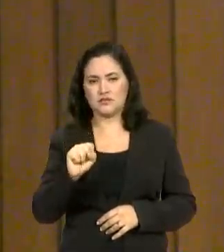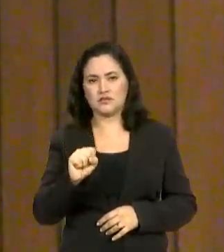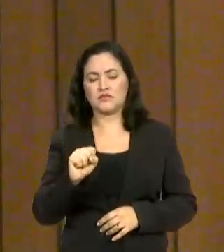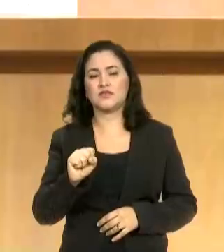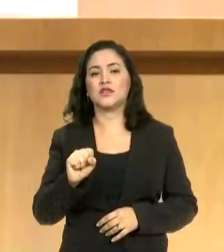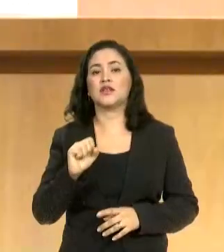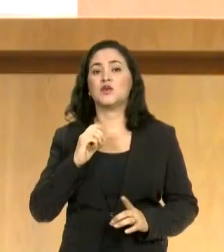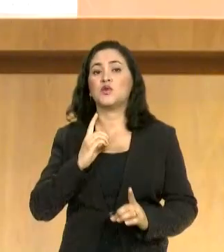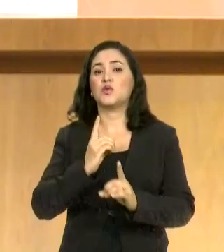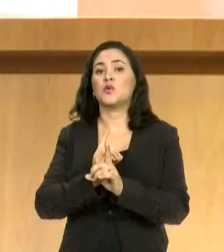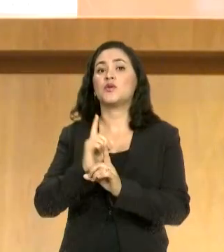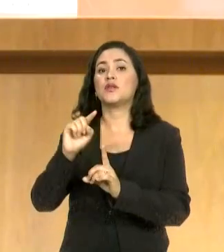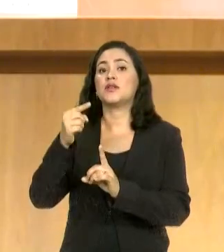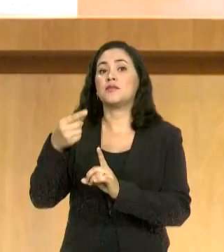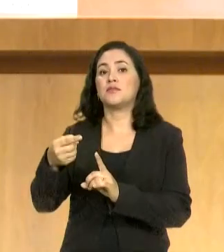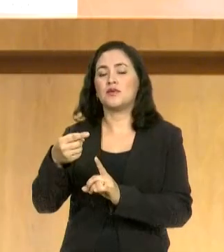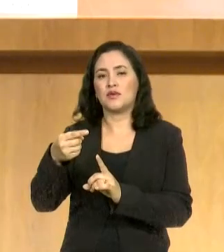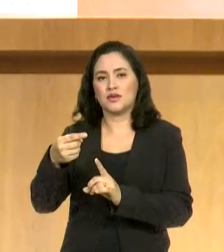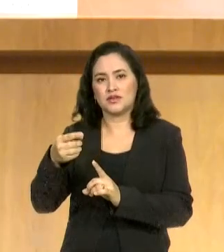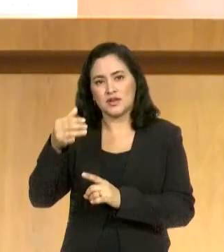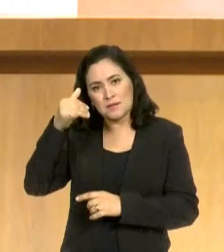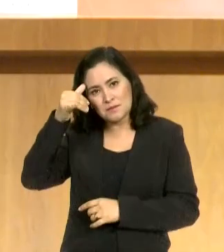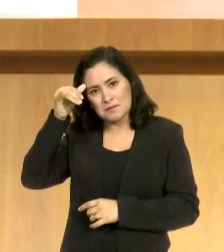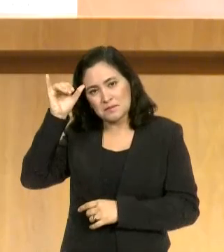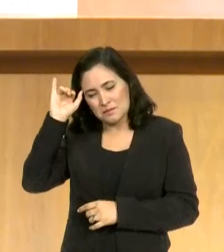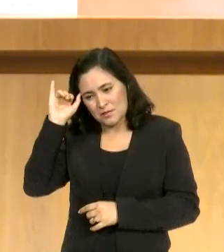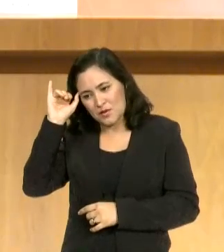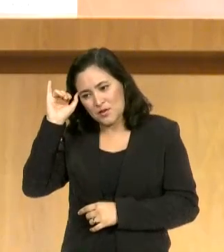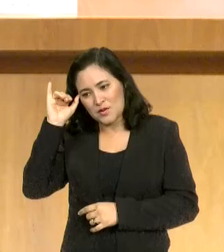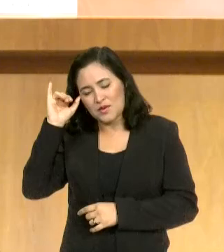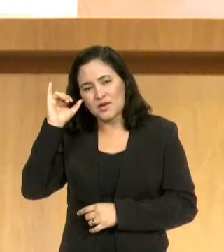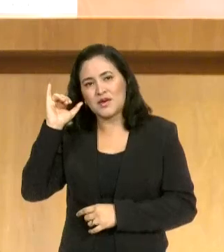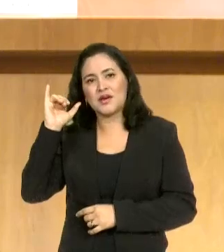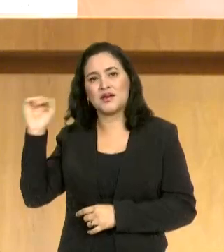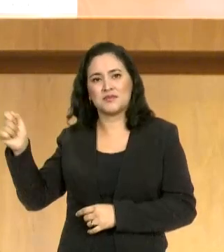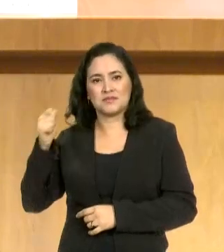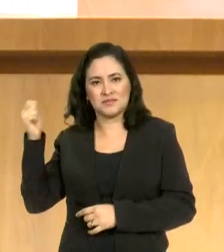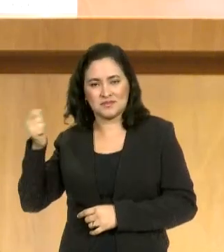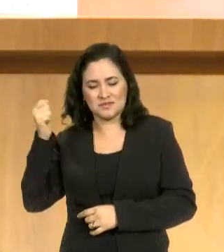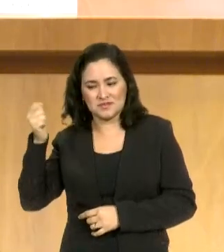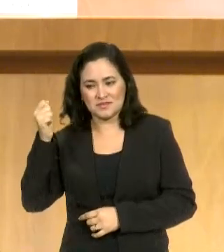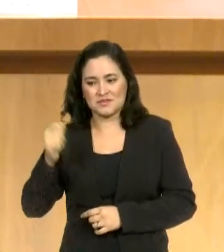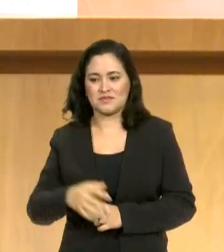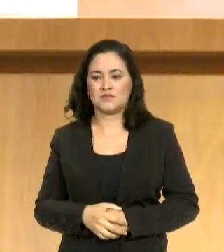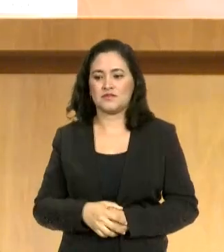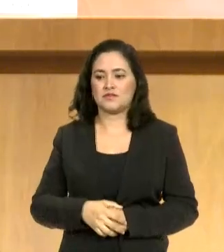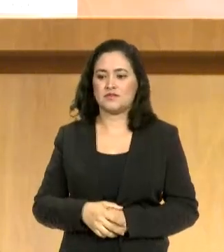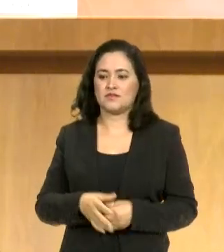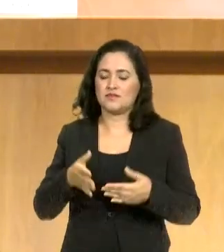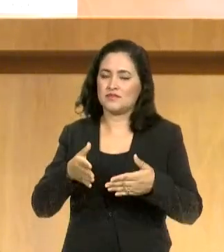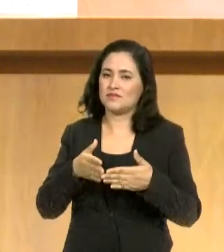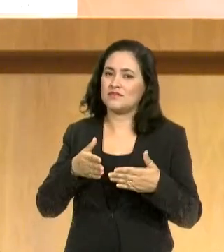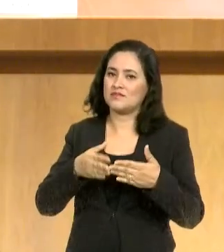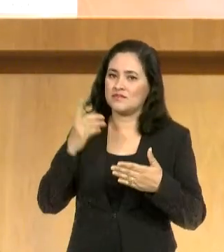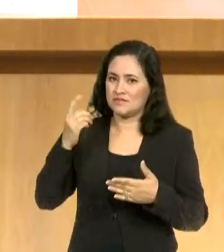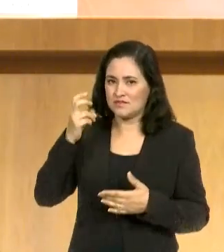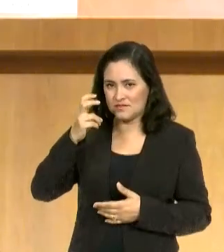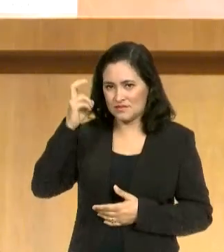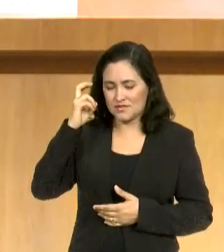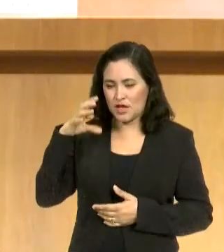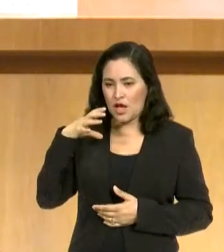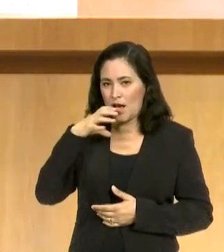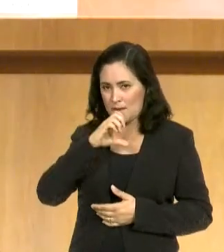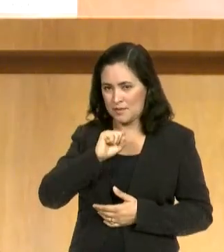Presidente, deputado Roberto já bagunçou tudo mesmo, deixa só eu... Mas de forma bem objetiva, bem objetiva. Certo, deputado. Objetiva muito mais do que os